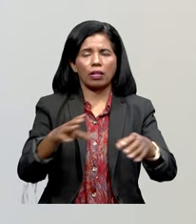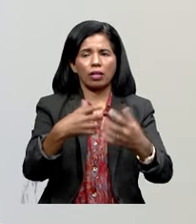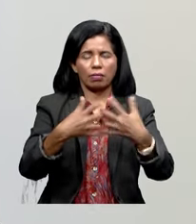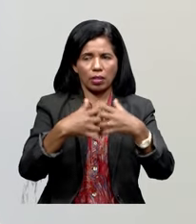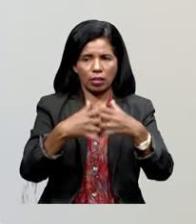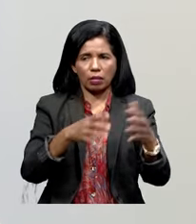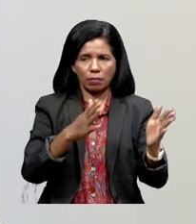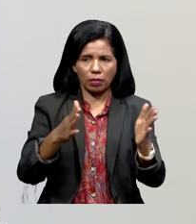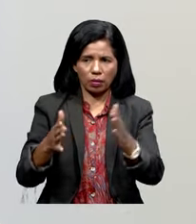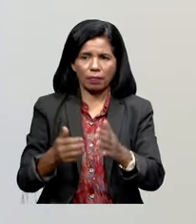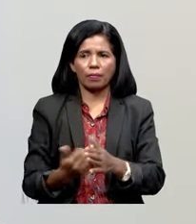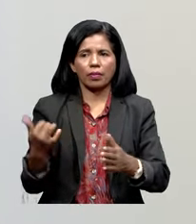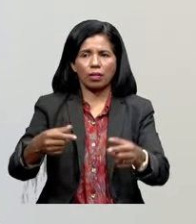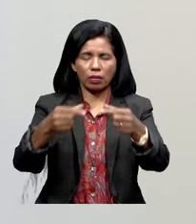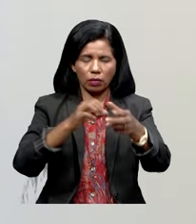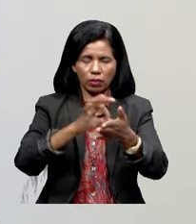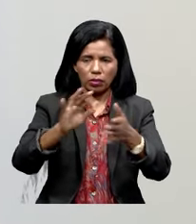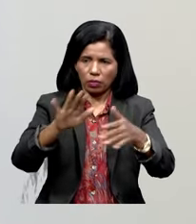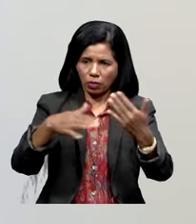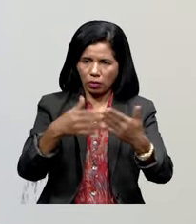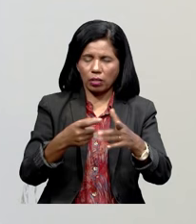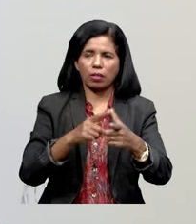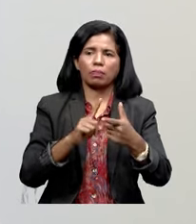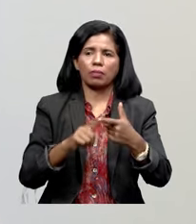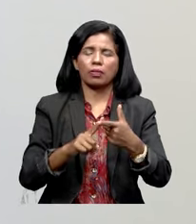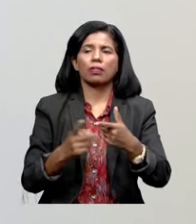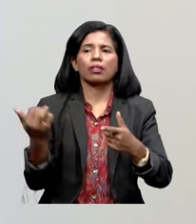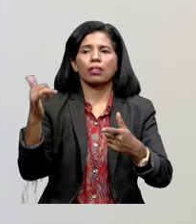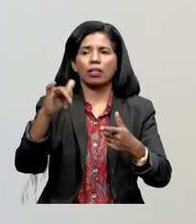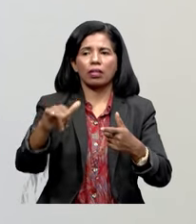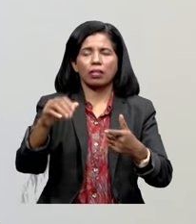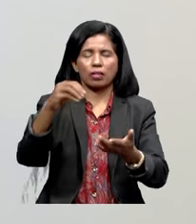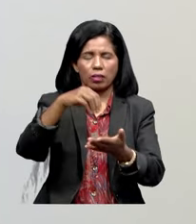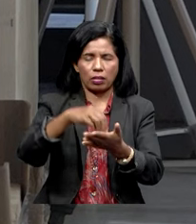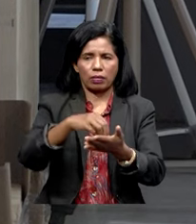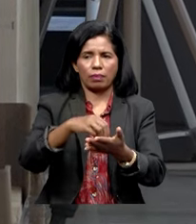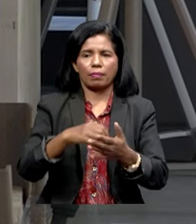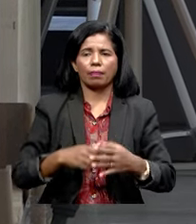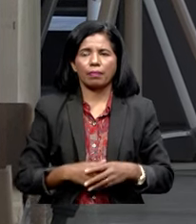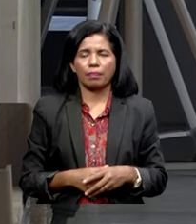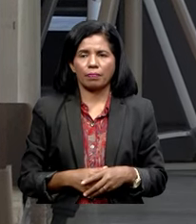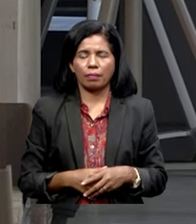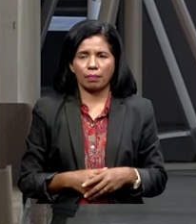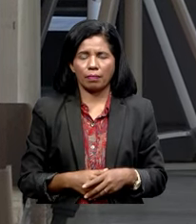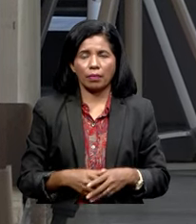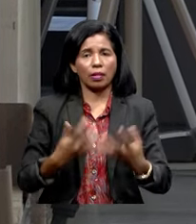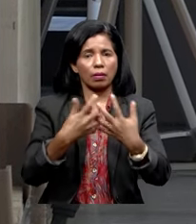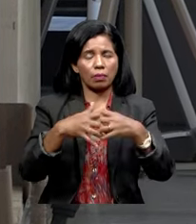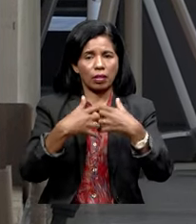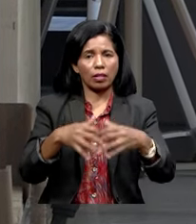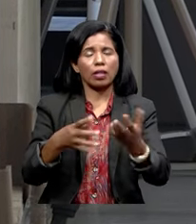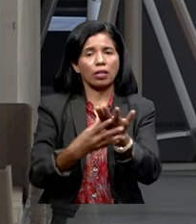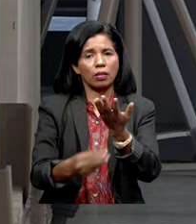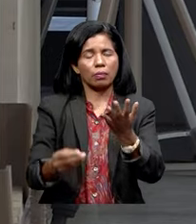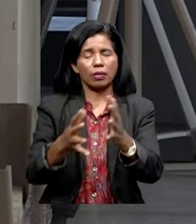proceso antau sira fo formação ti outro e depois mo sira instala sistema. Além de máquina imprime passaporte,